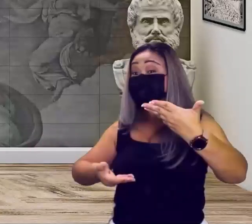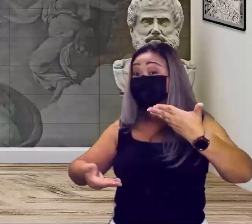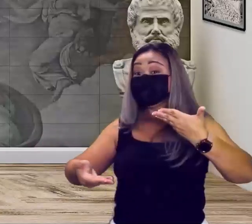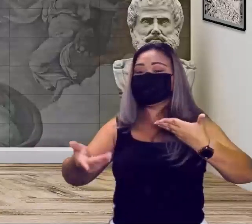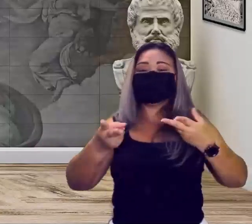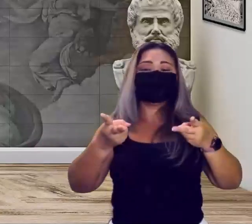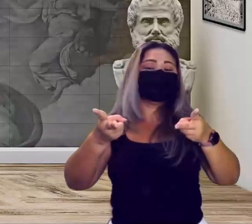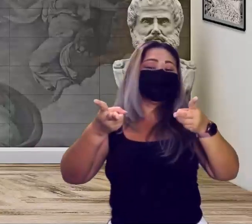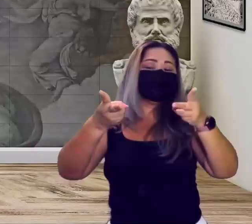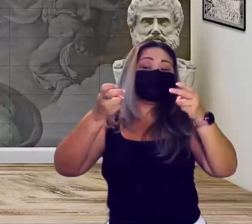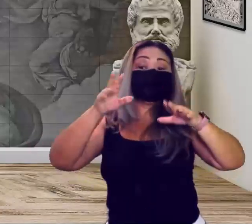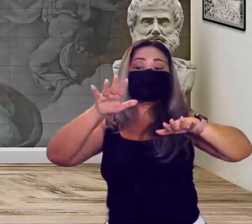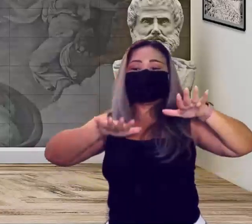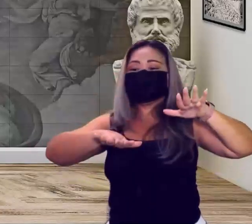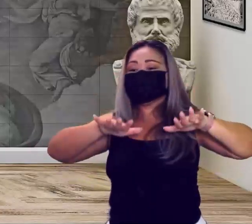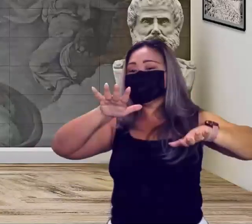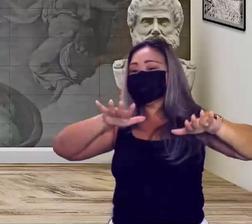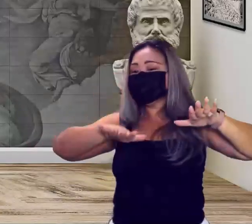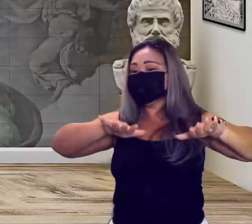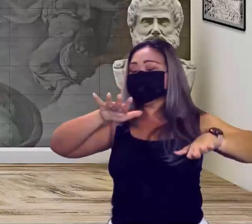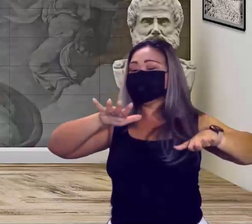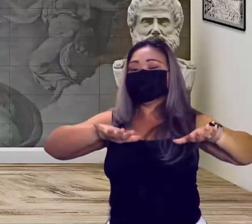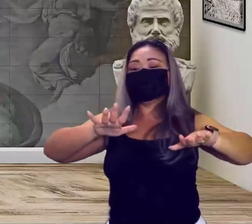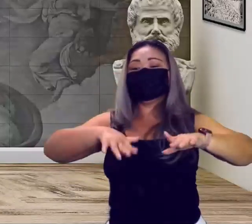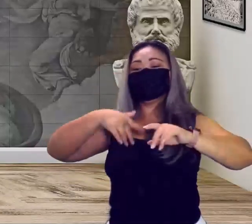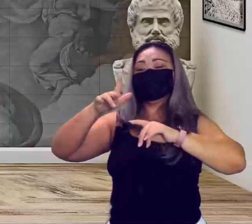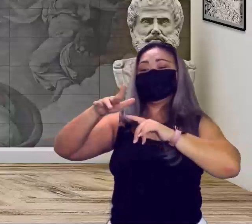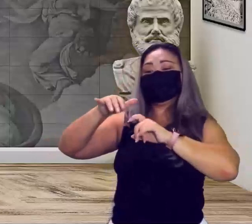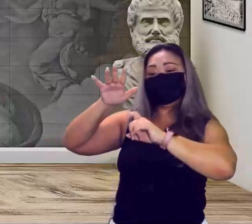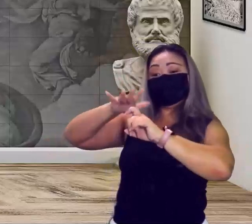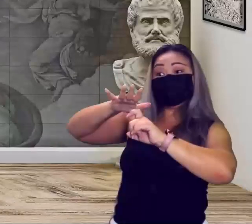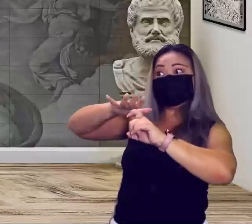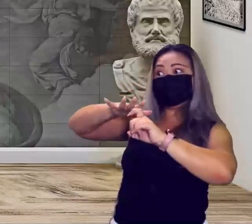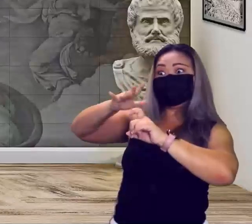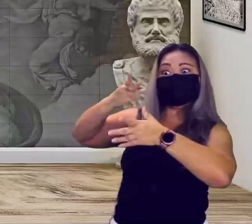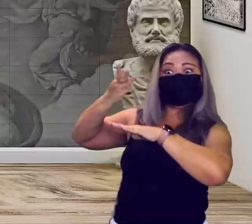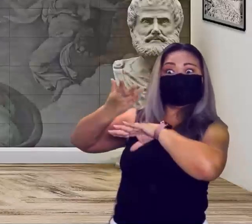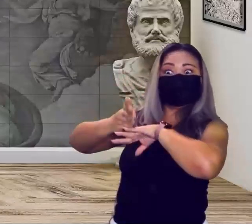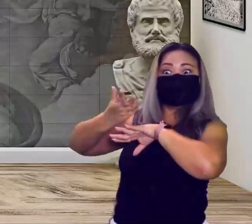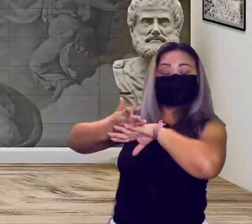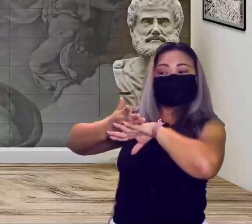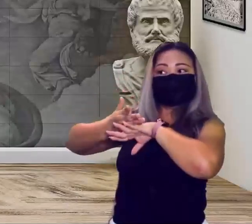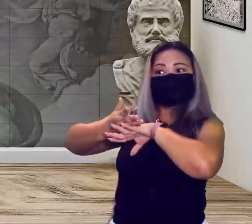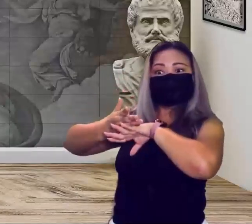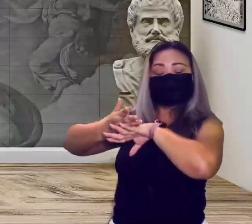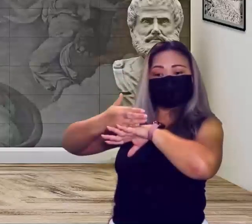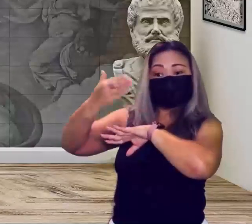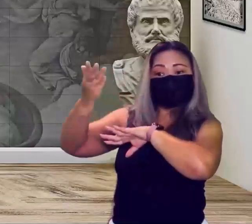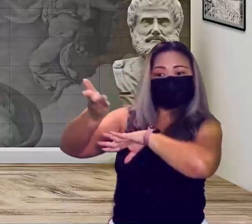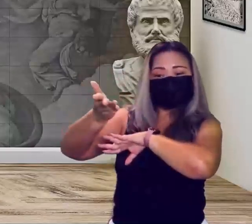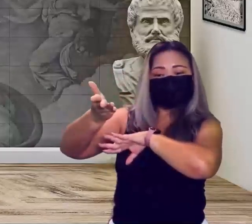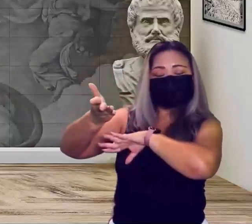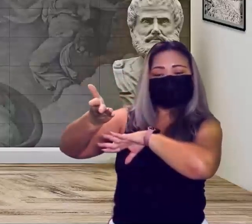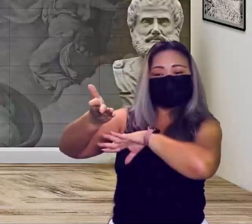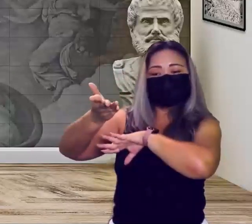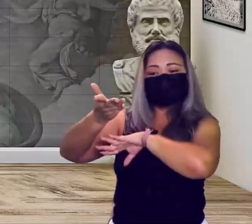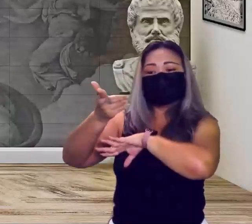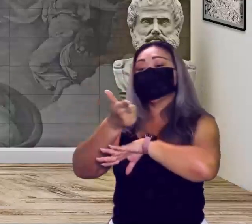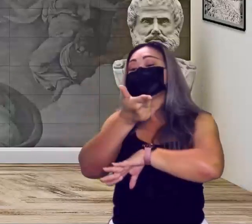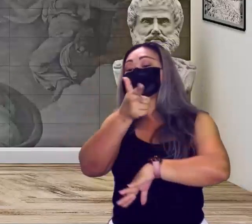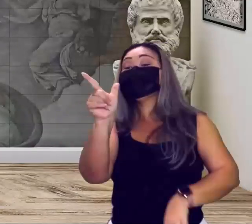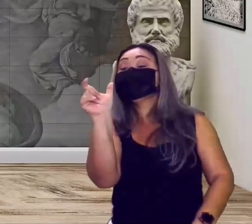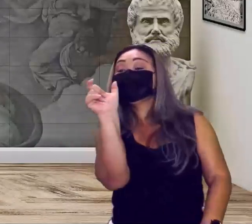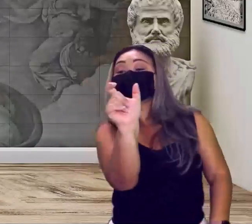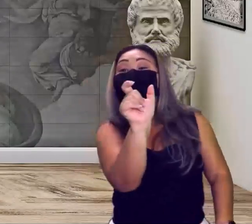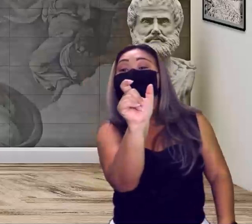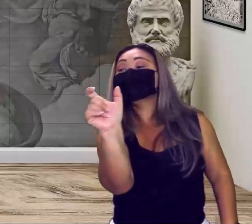Vocês percebem que às vezes lá da mitologia vocês fazem essa prática hoje, colocando outras